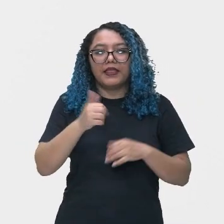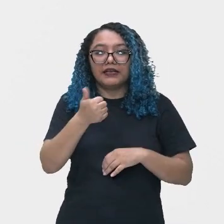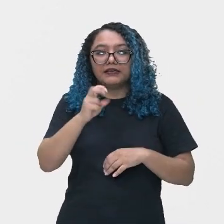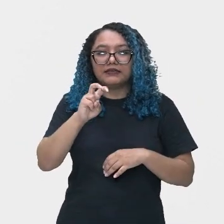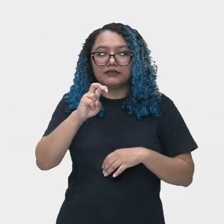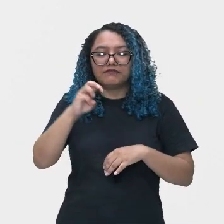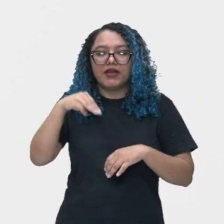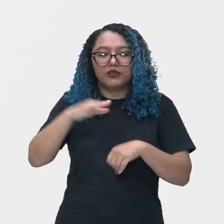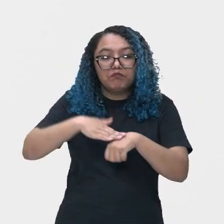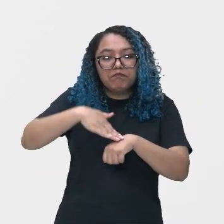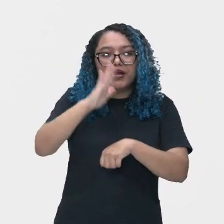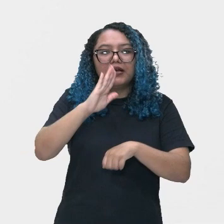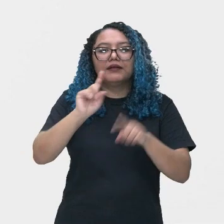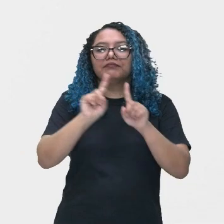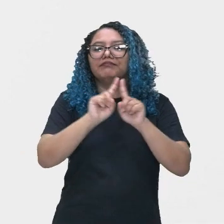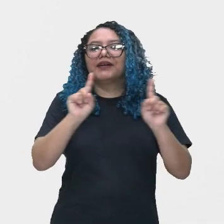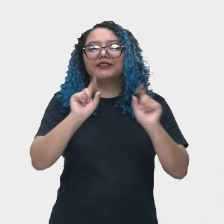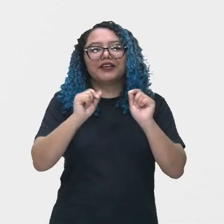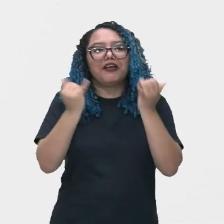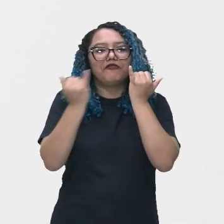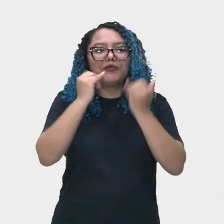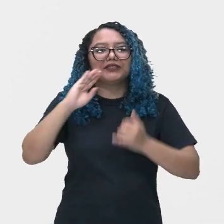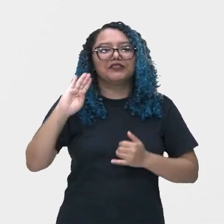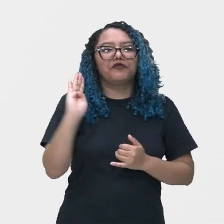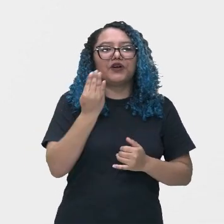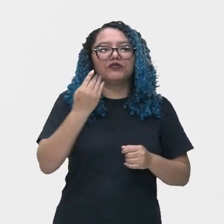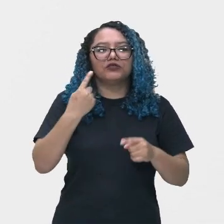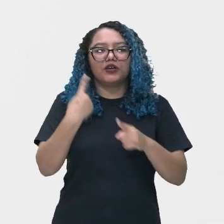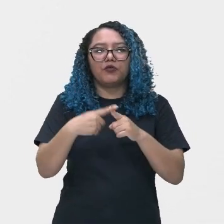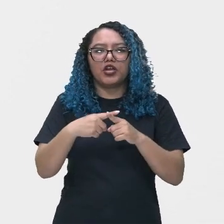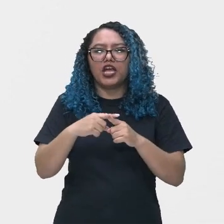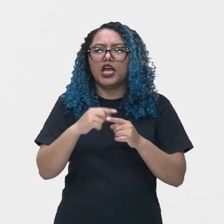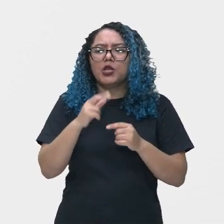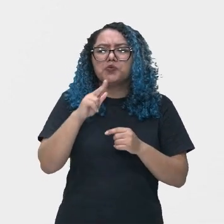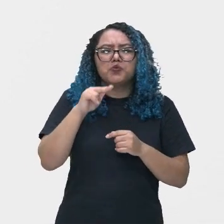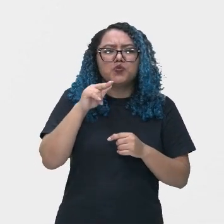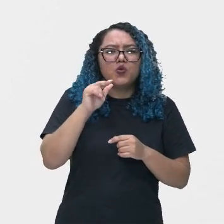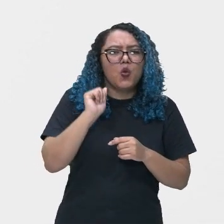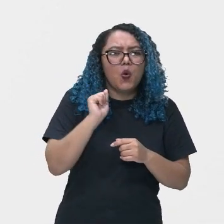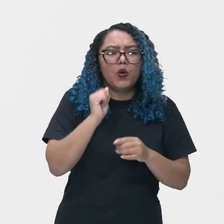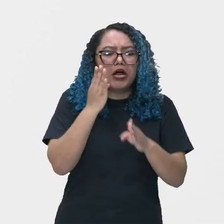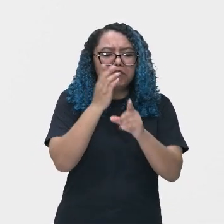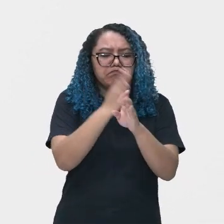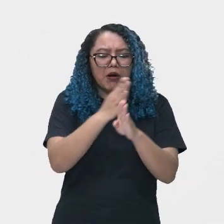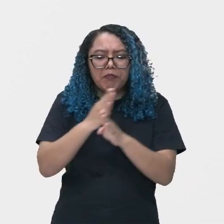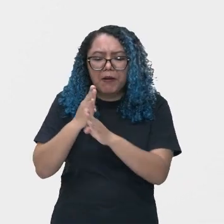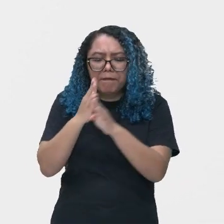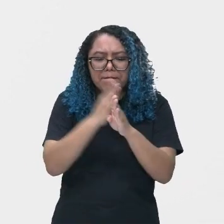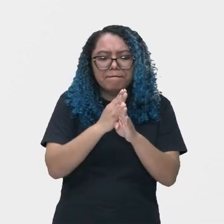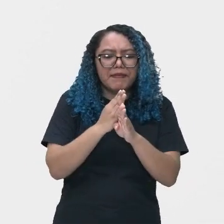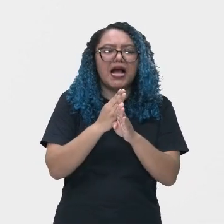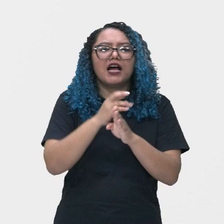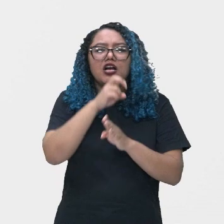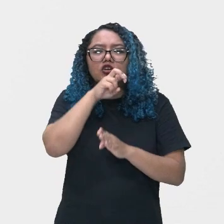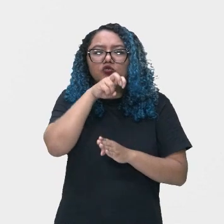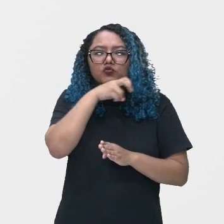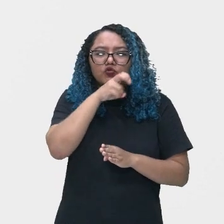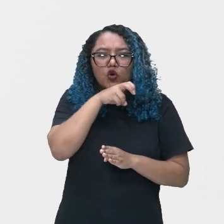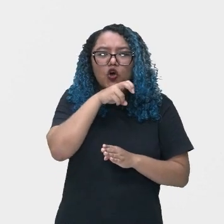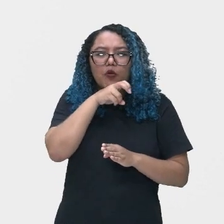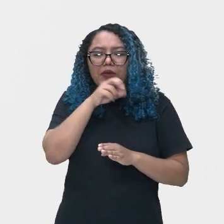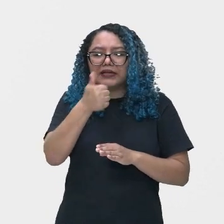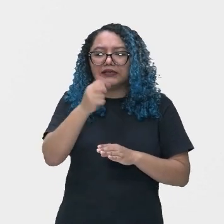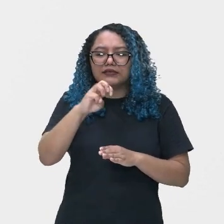falsas. Nunca houve um registro de sucuris com mais de 15 metros na região. Tá? Então, é uma